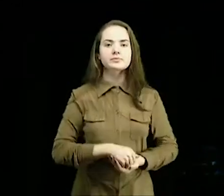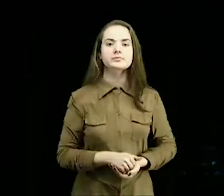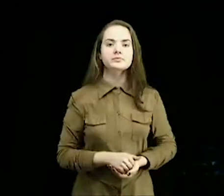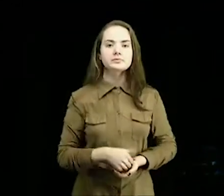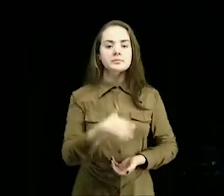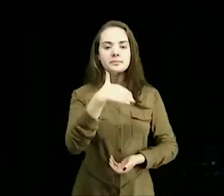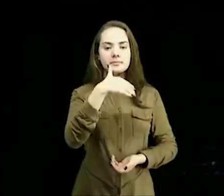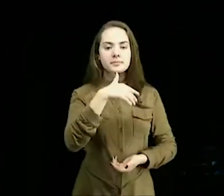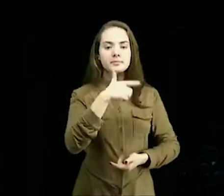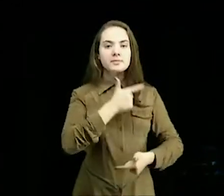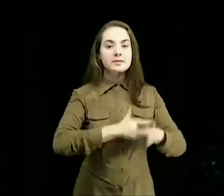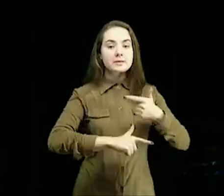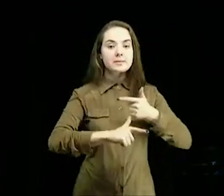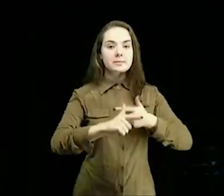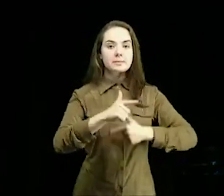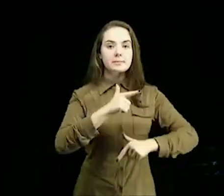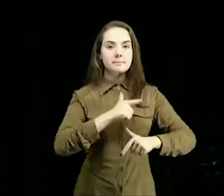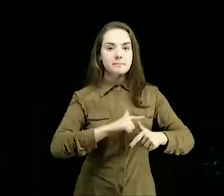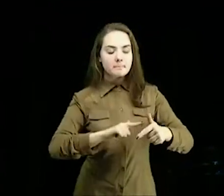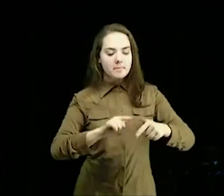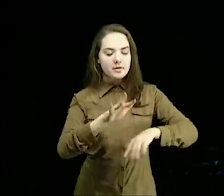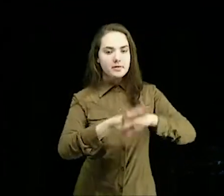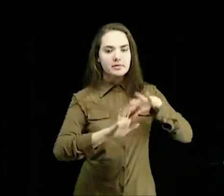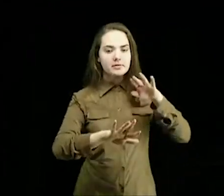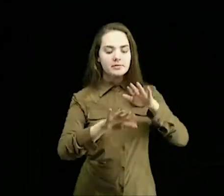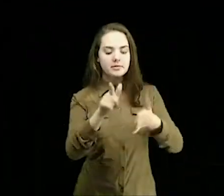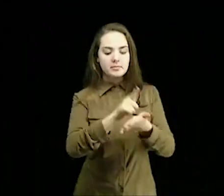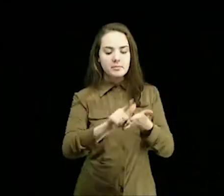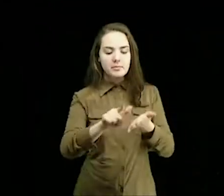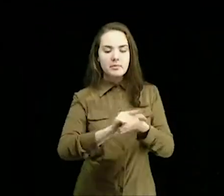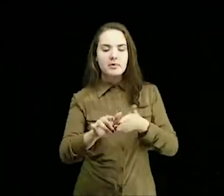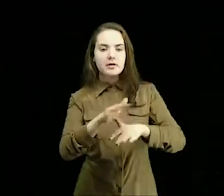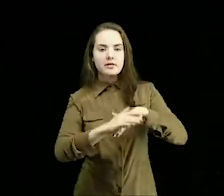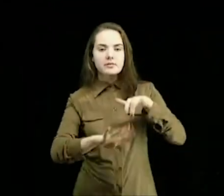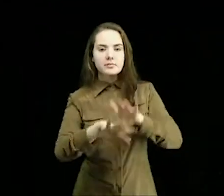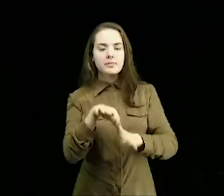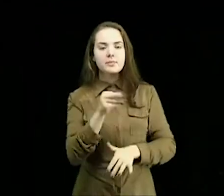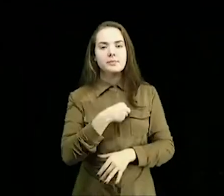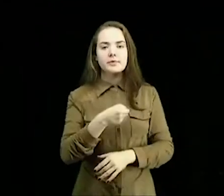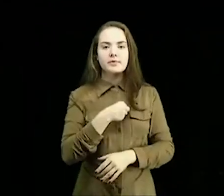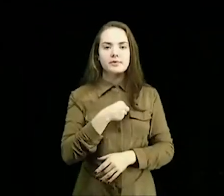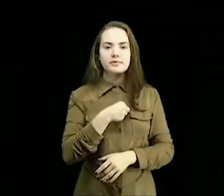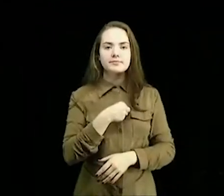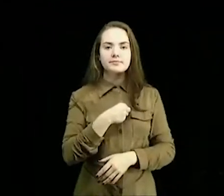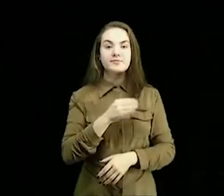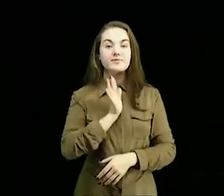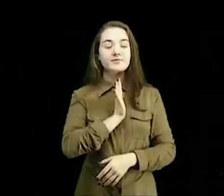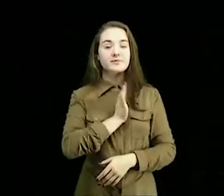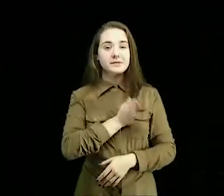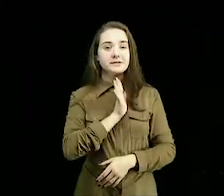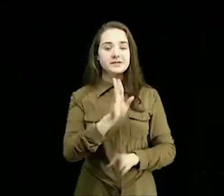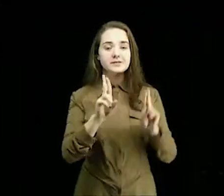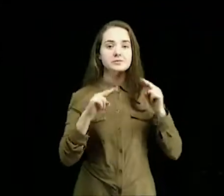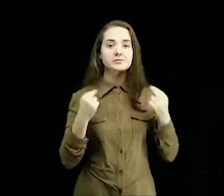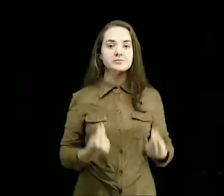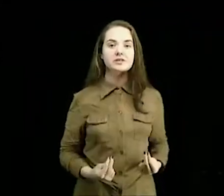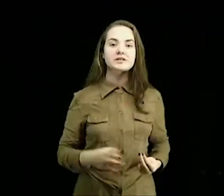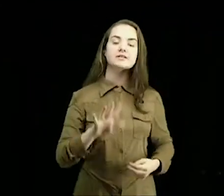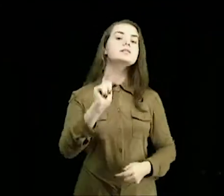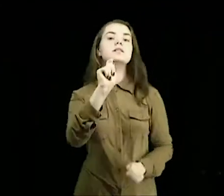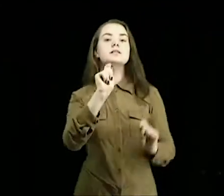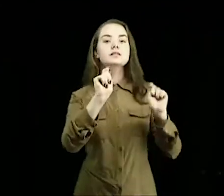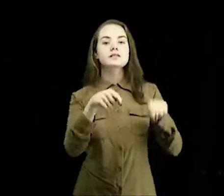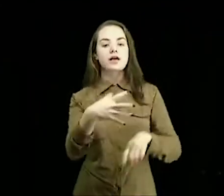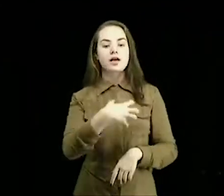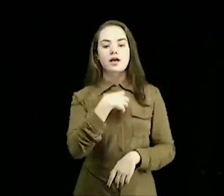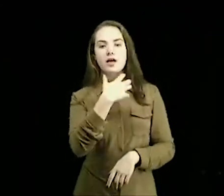Limpai as vossas mãos, pecadores. Lá vai com alguém, ele fala que o coração do homem é capaz de estar apaixonado